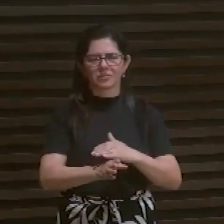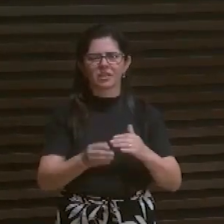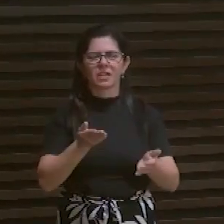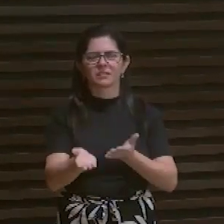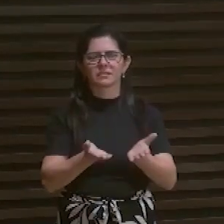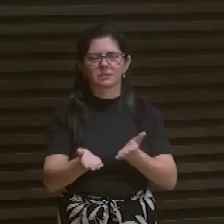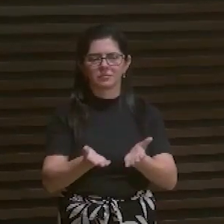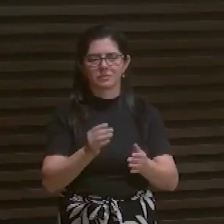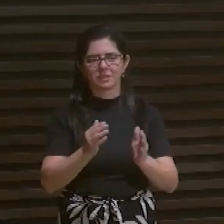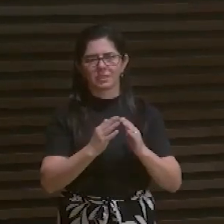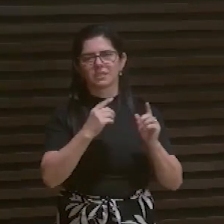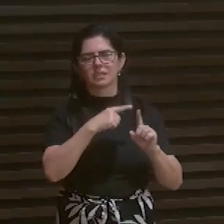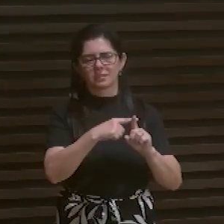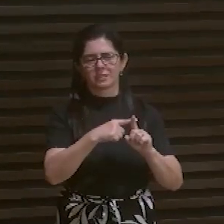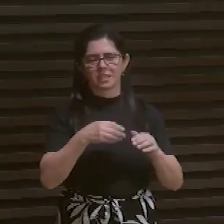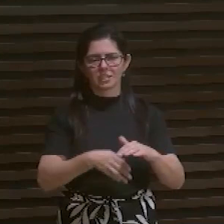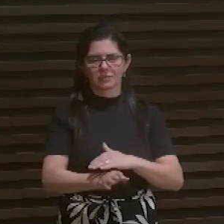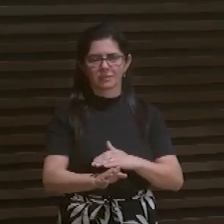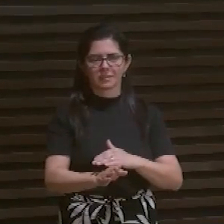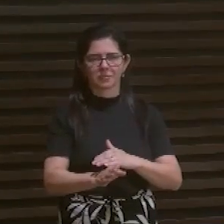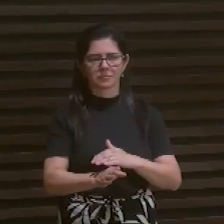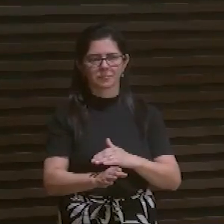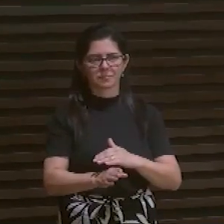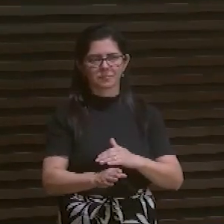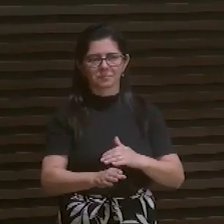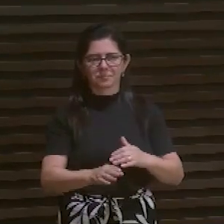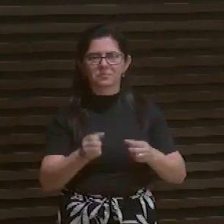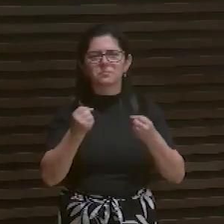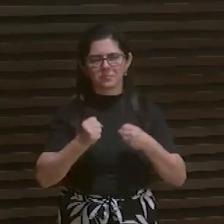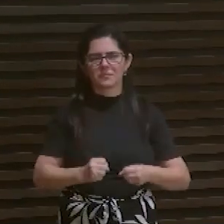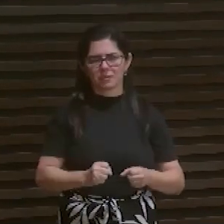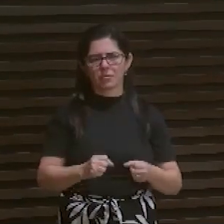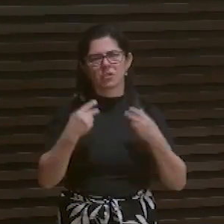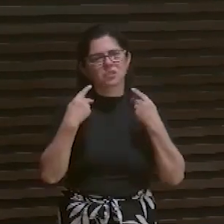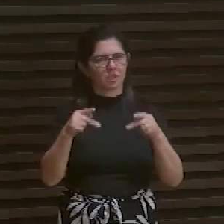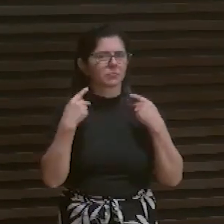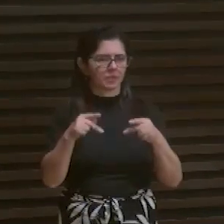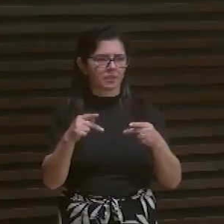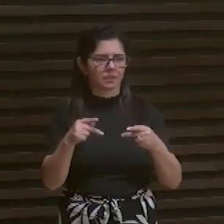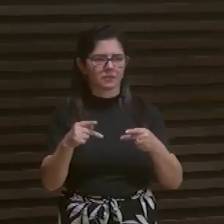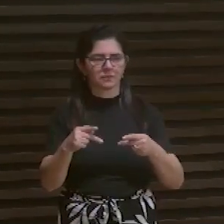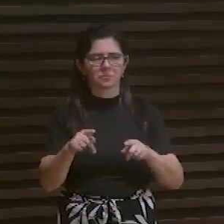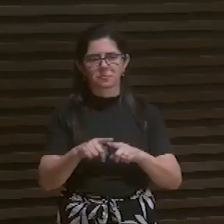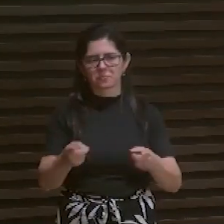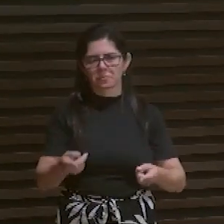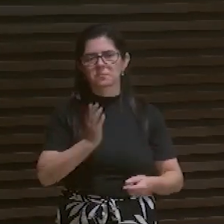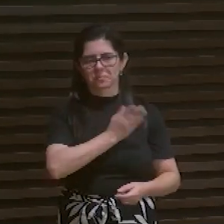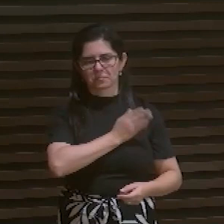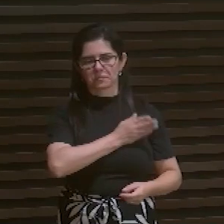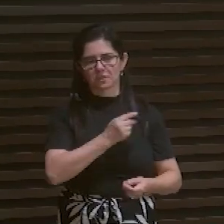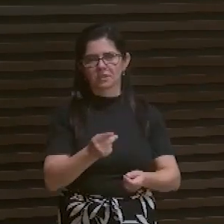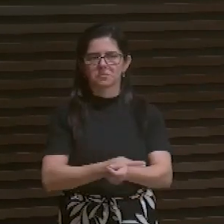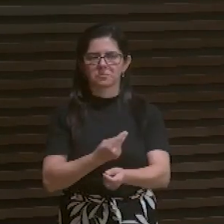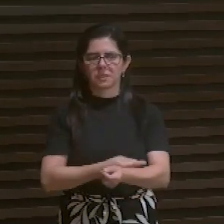vai pregar, ou vou ali, eu mesmo posso estar aqui pregando para vocês e com o coração errado, e o Senhor olhar e falar assim: isso é